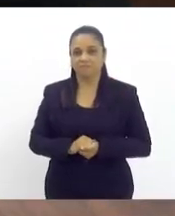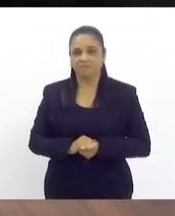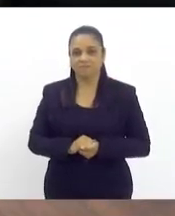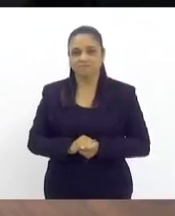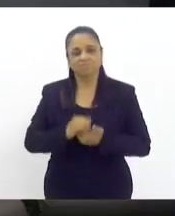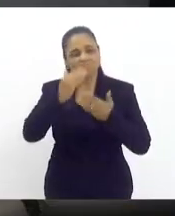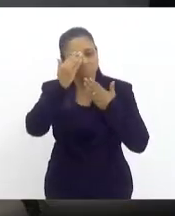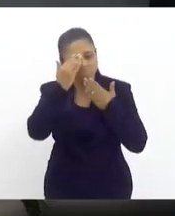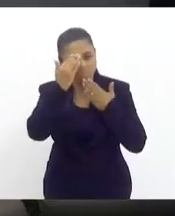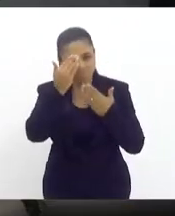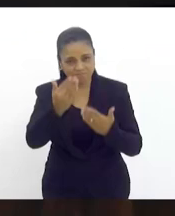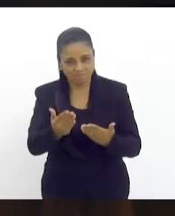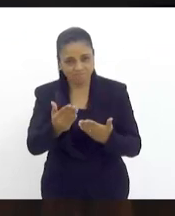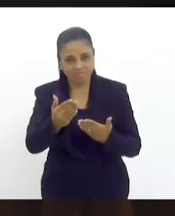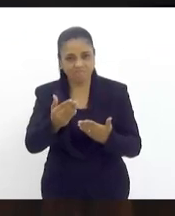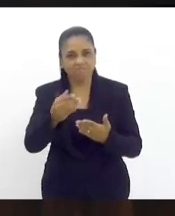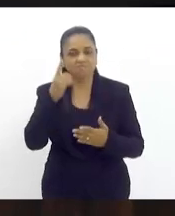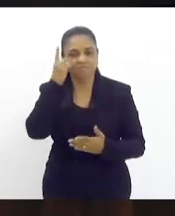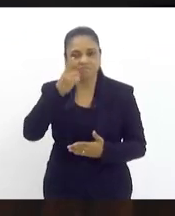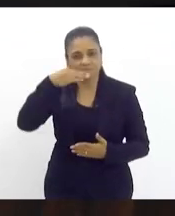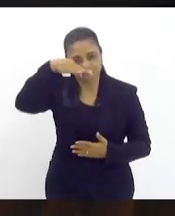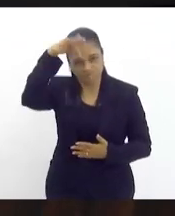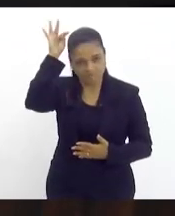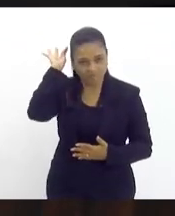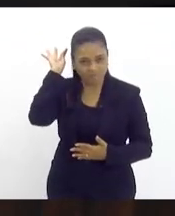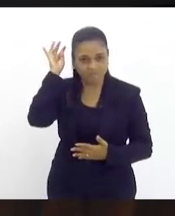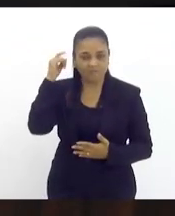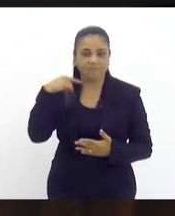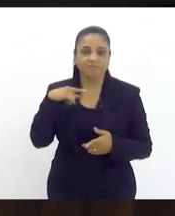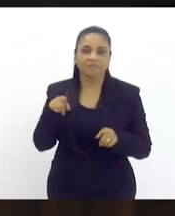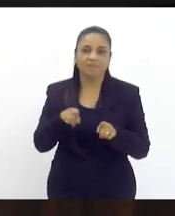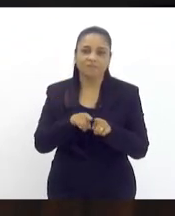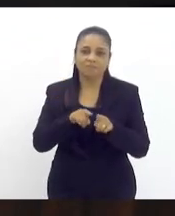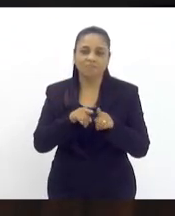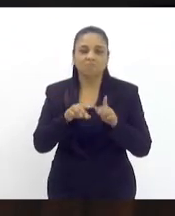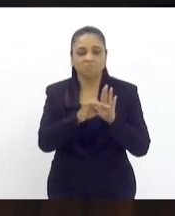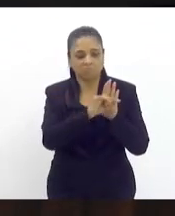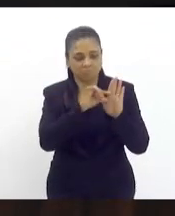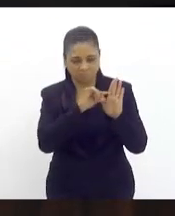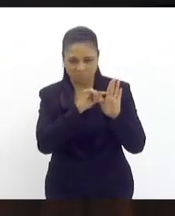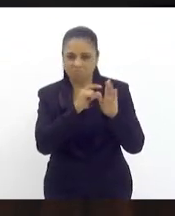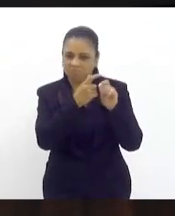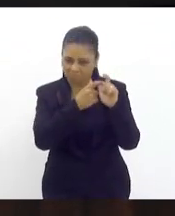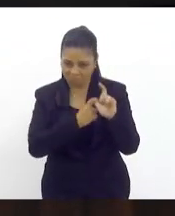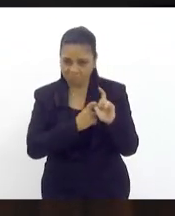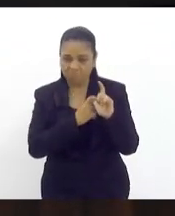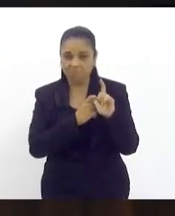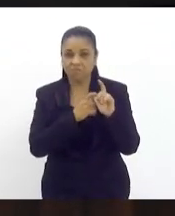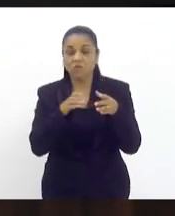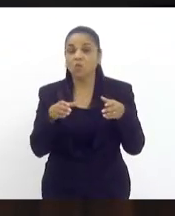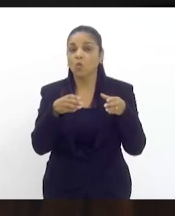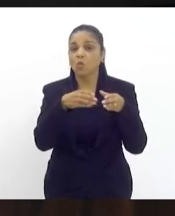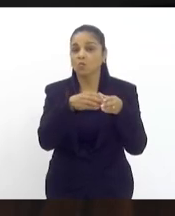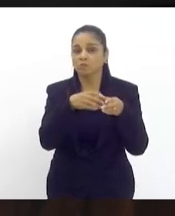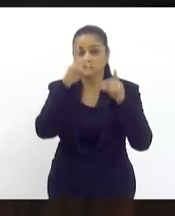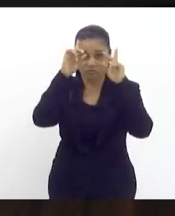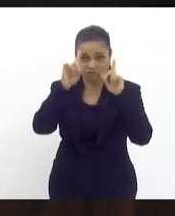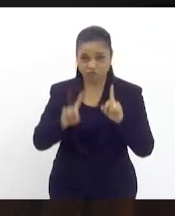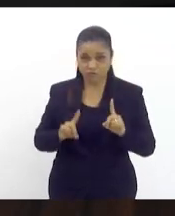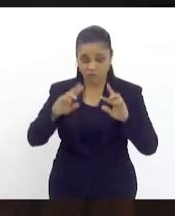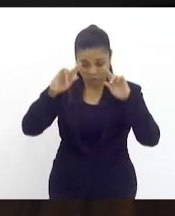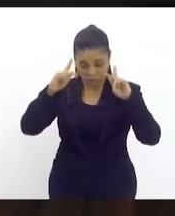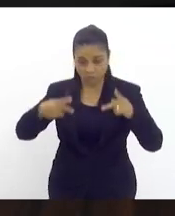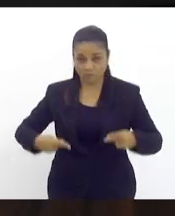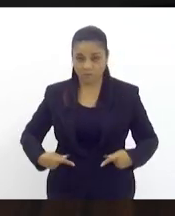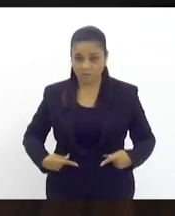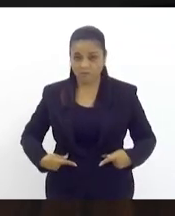agradeço Deputado Fred Pacheco pendente ainda de parecia da Comissão de Direitos Humanos defesa